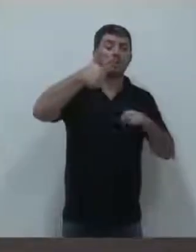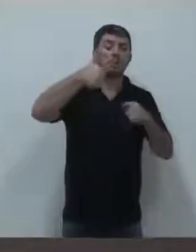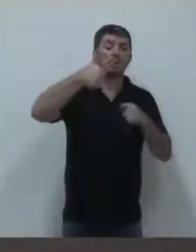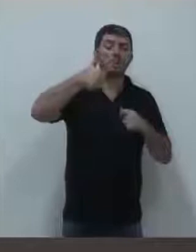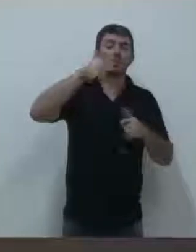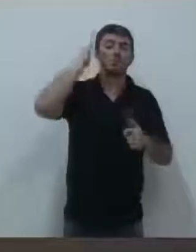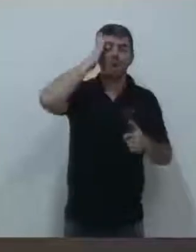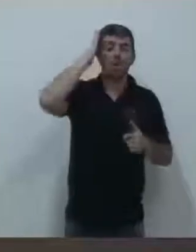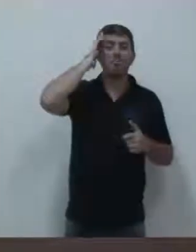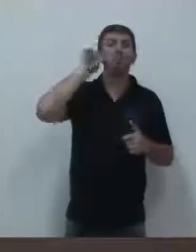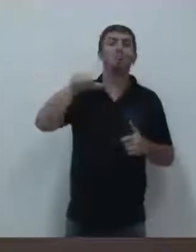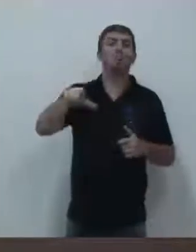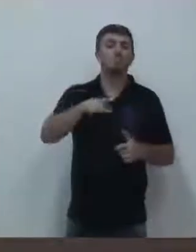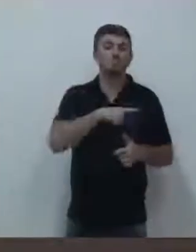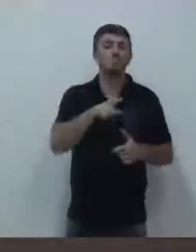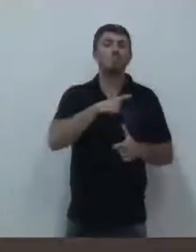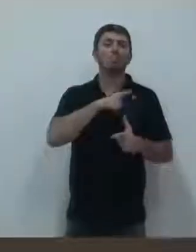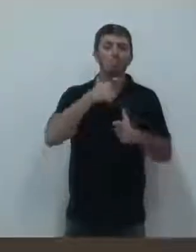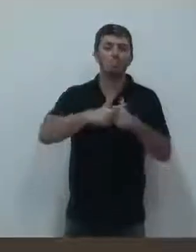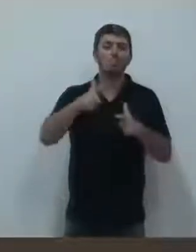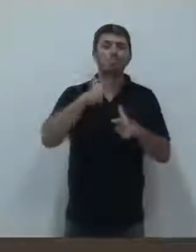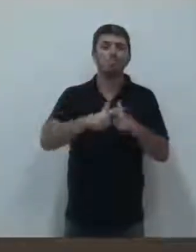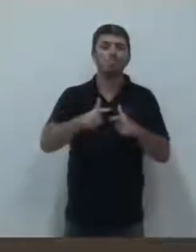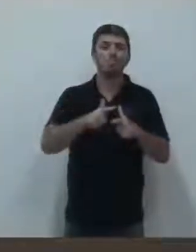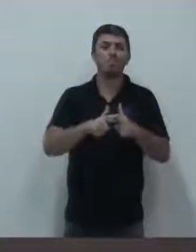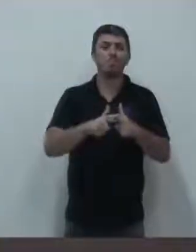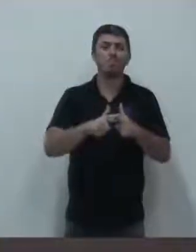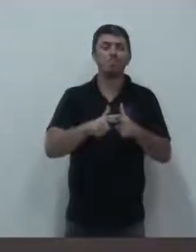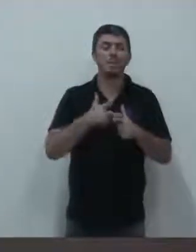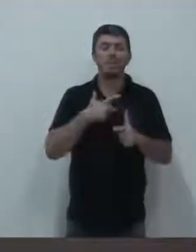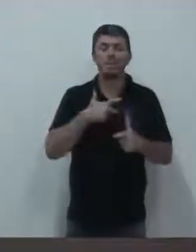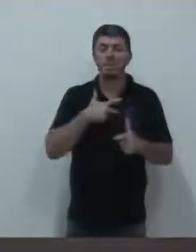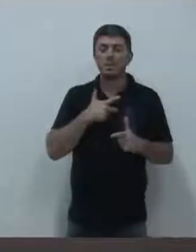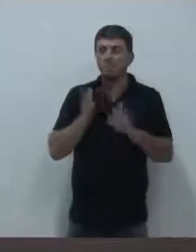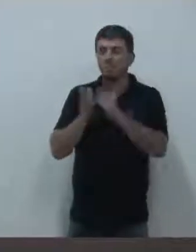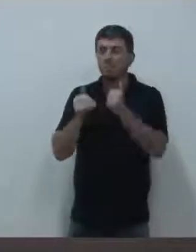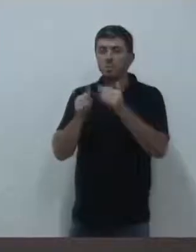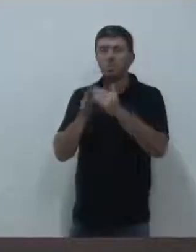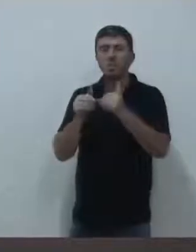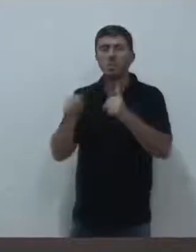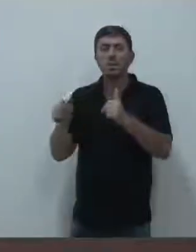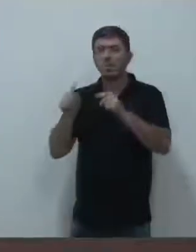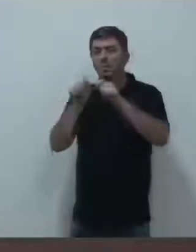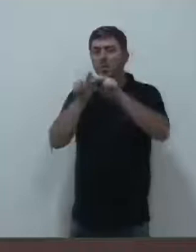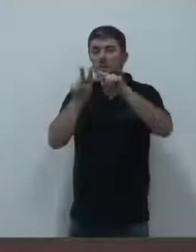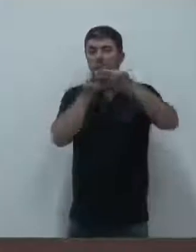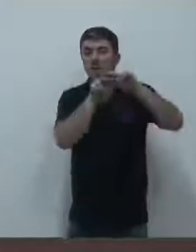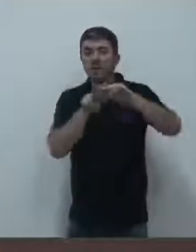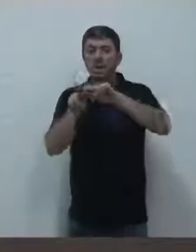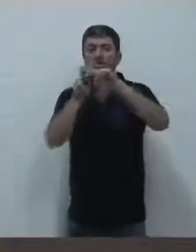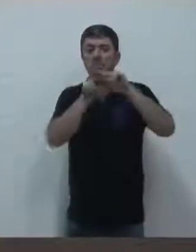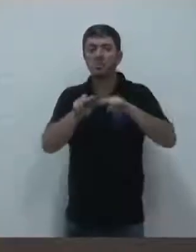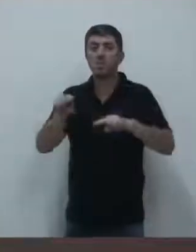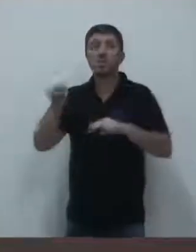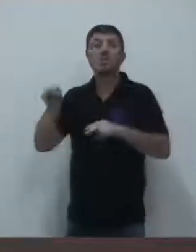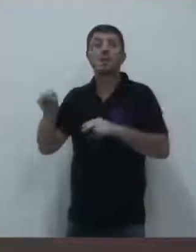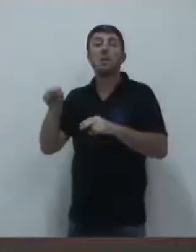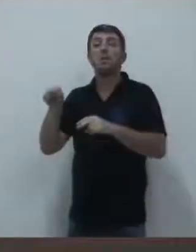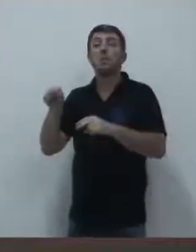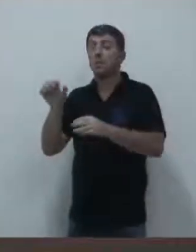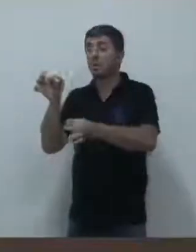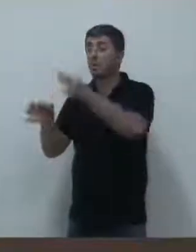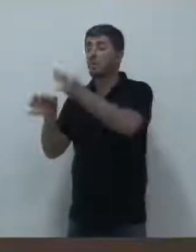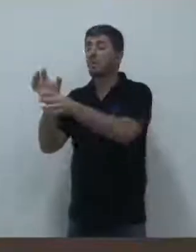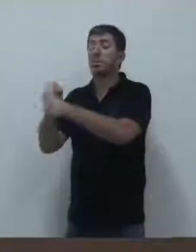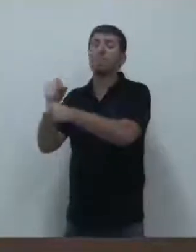pedida de vistas, ou você pede para revisar a avaliação do Tribunal de Contas, e você não faz a sua lição de casa, a gente